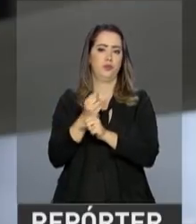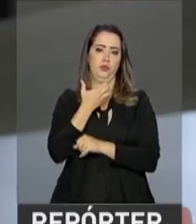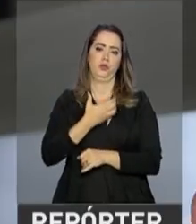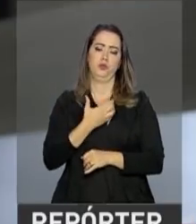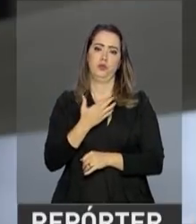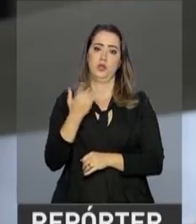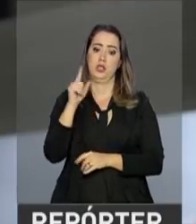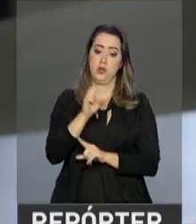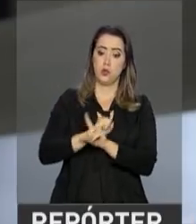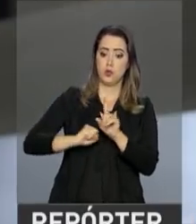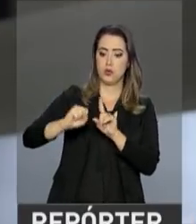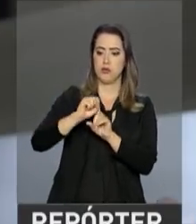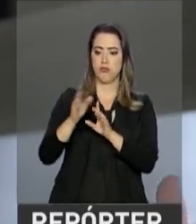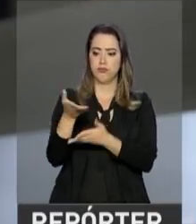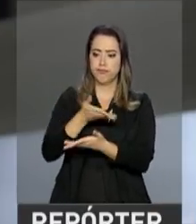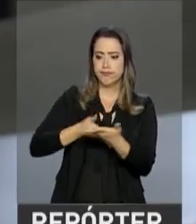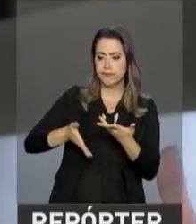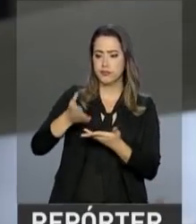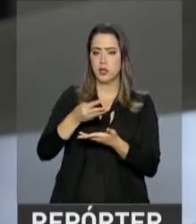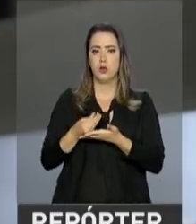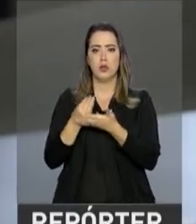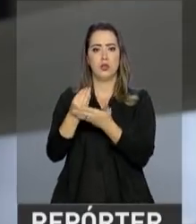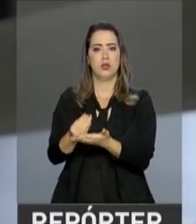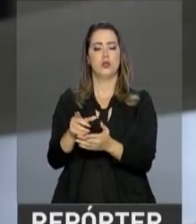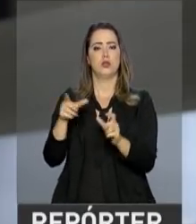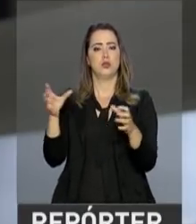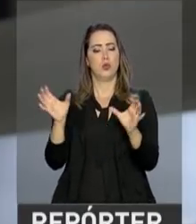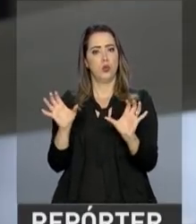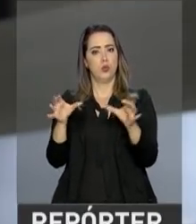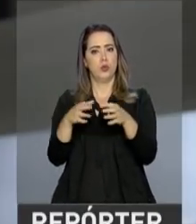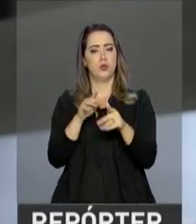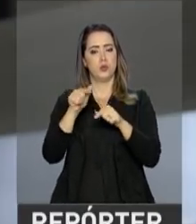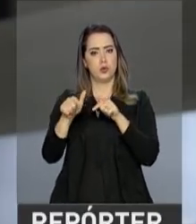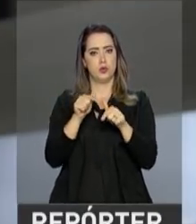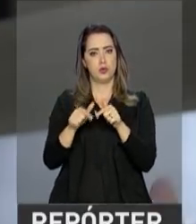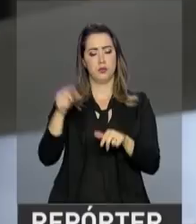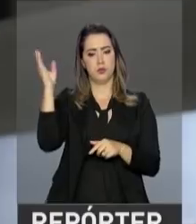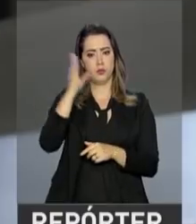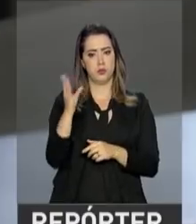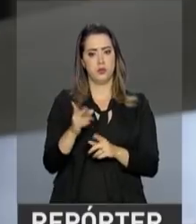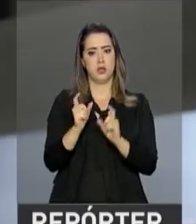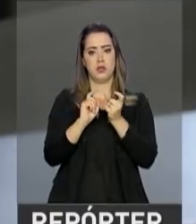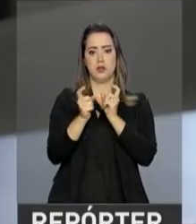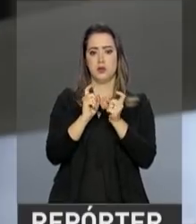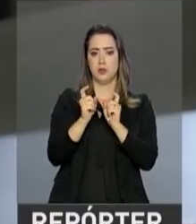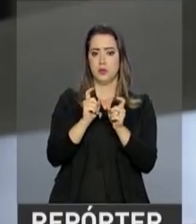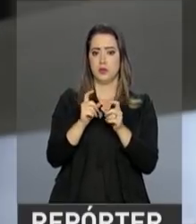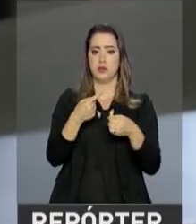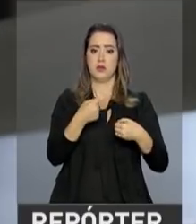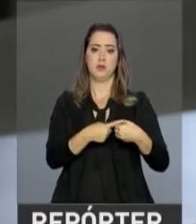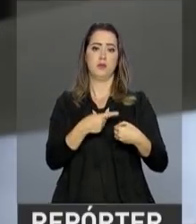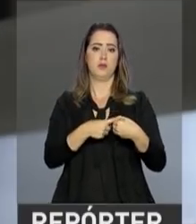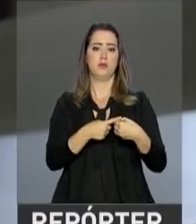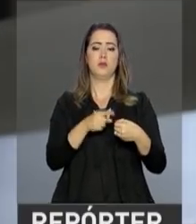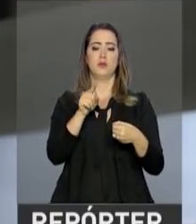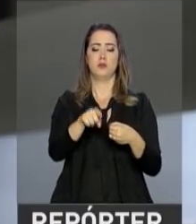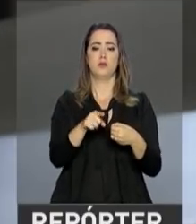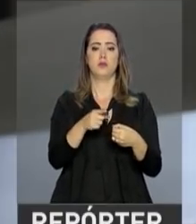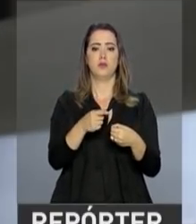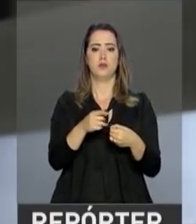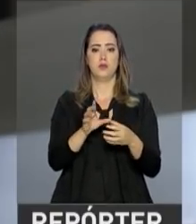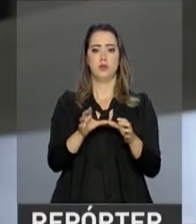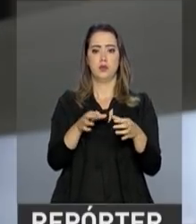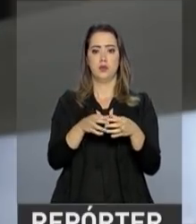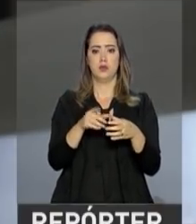uma questão de socializar entregar um conjunto de atores brasileiros gestores municipais sobretudo por exemplo cujas